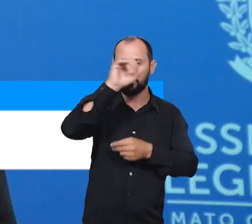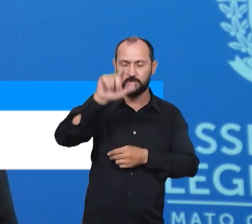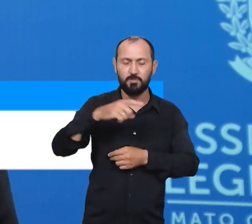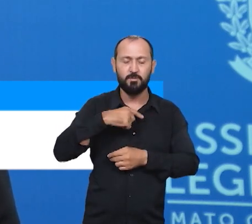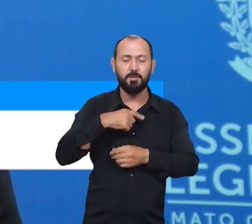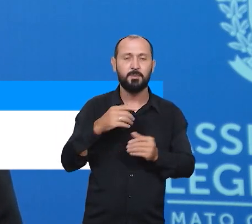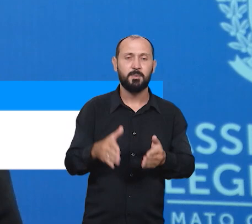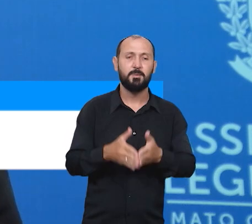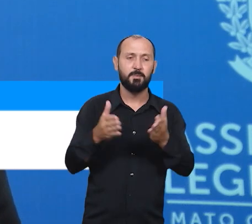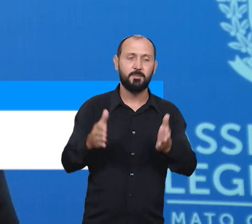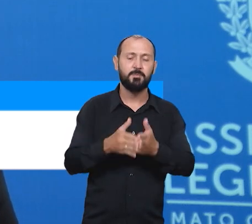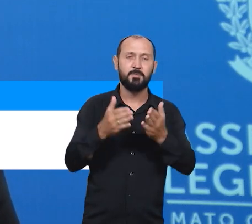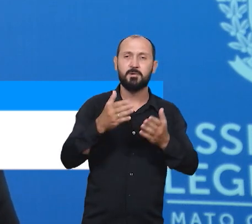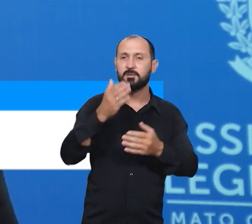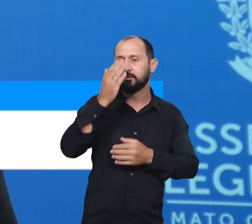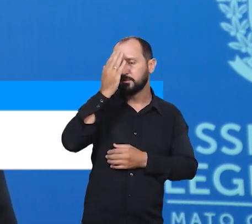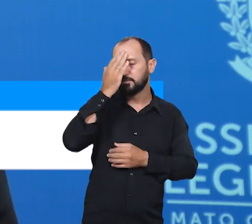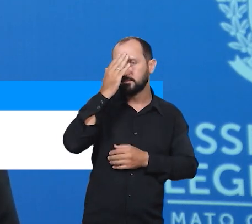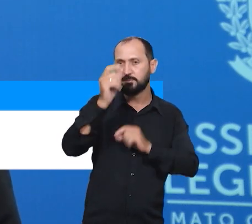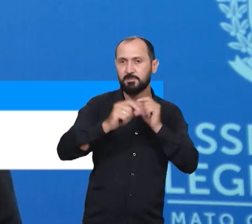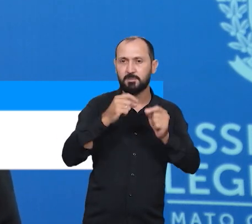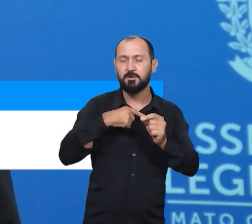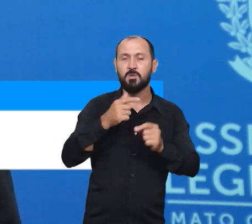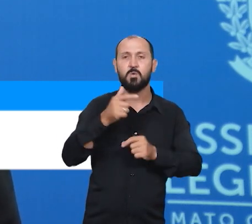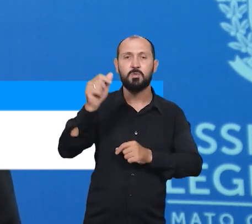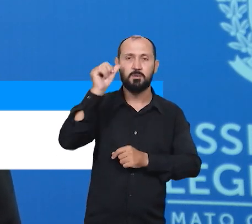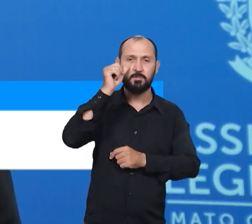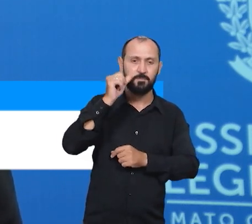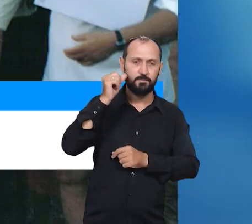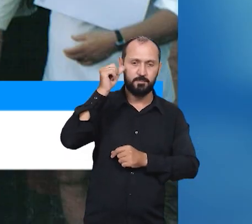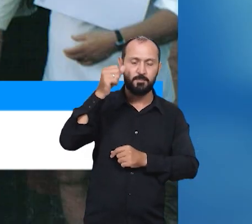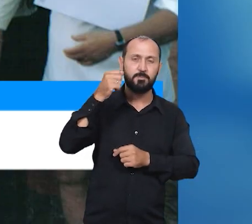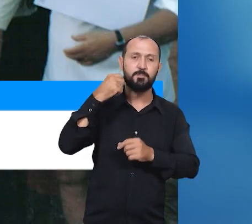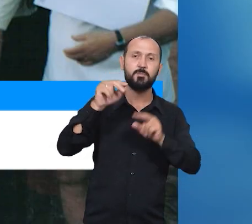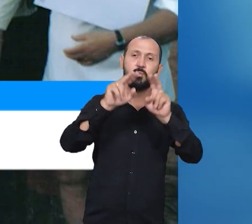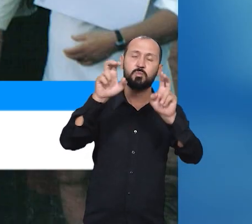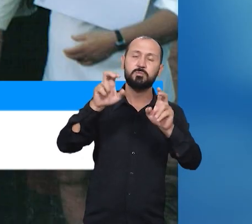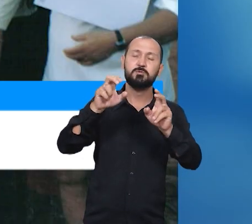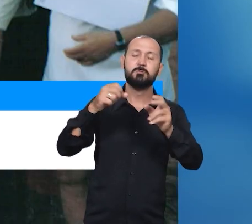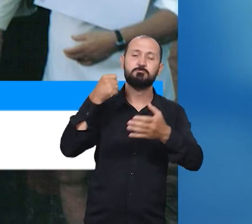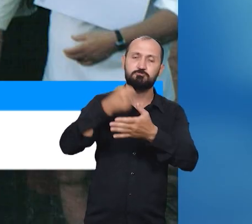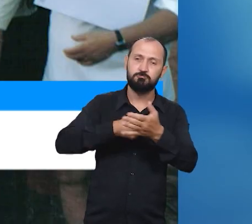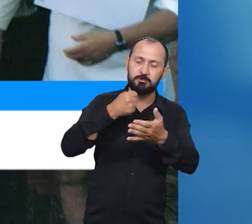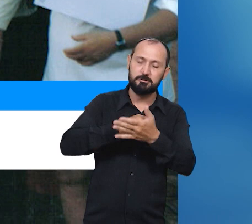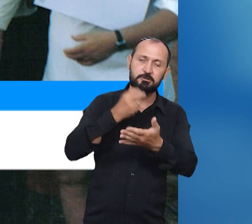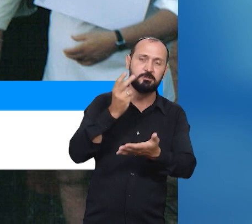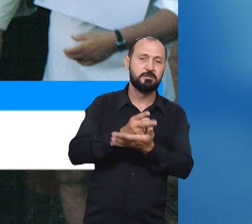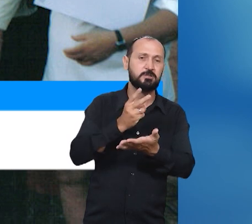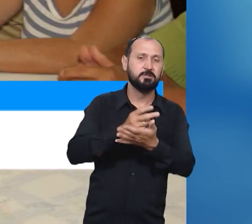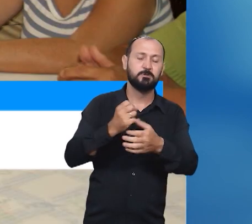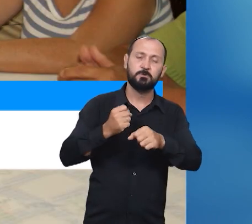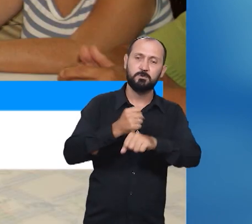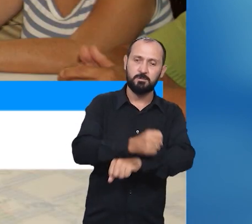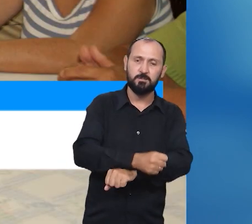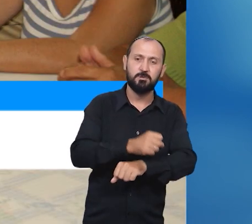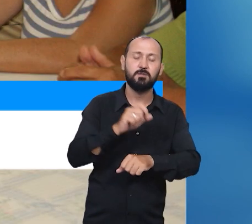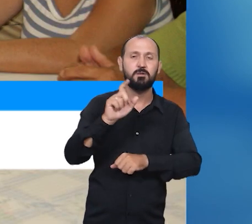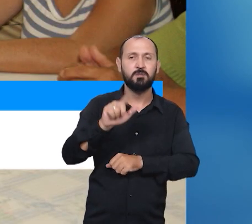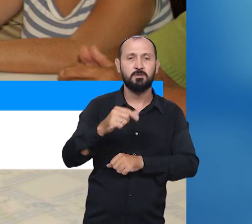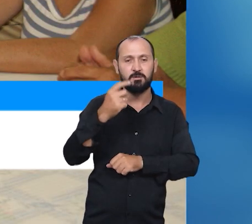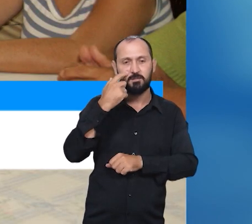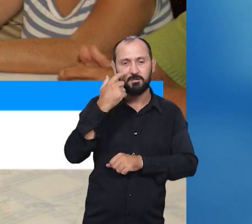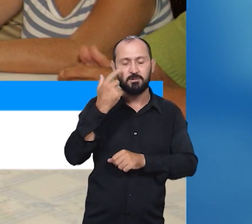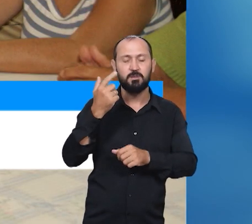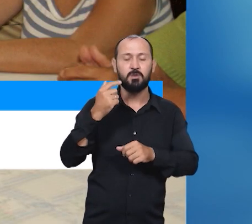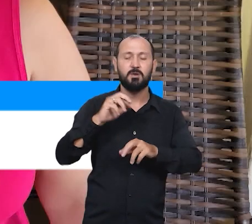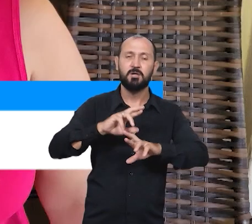certeza a política do Mato Grosso do Sul fica mais pobre nesse momento, né? Quiçá surja outros Amarildo Cruz para defender as bandeiras com